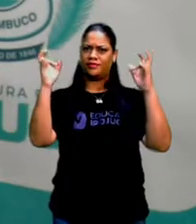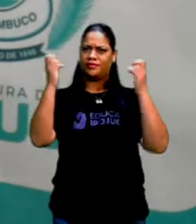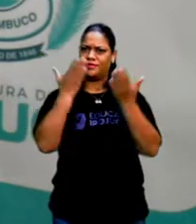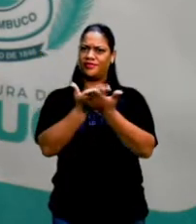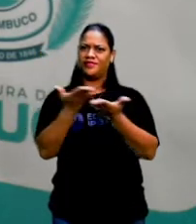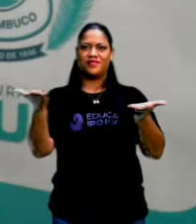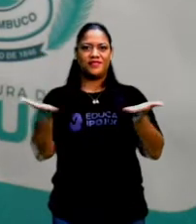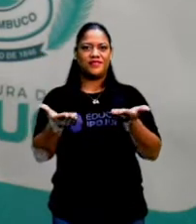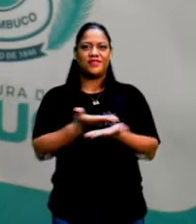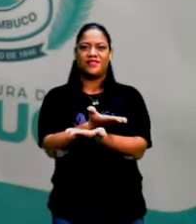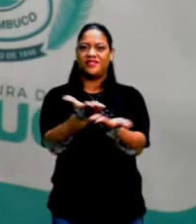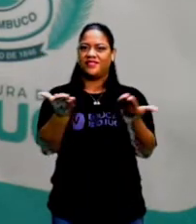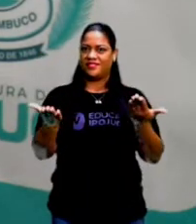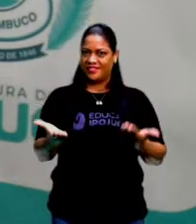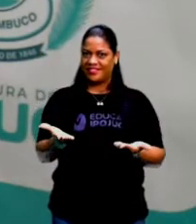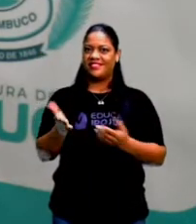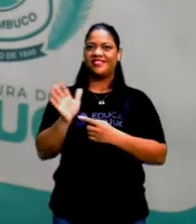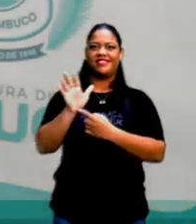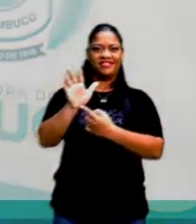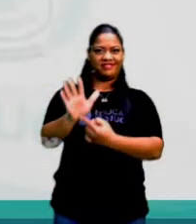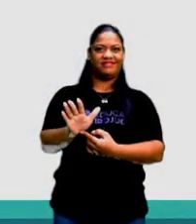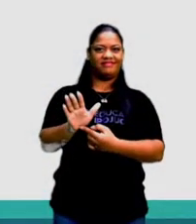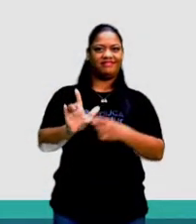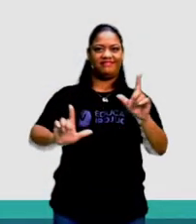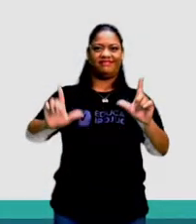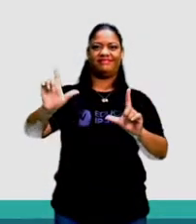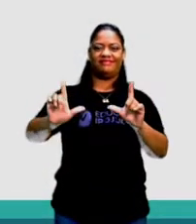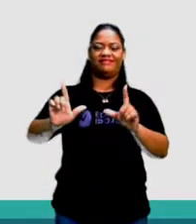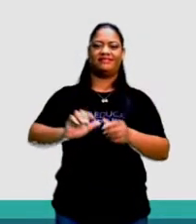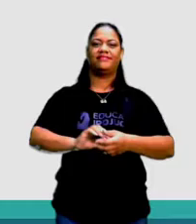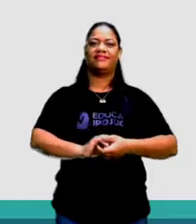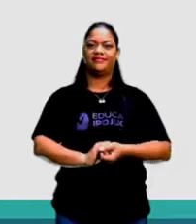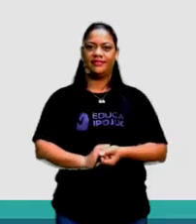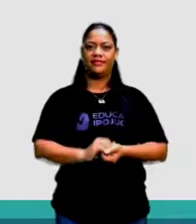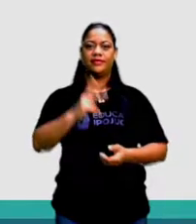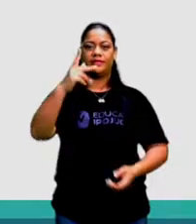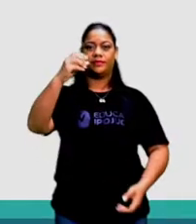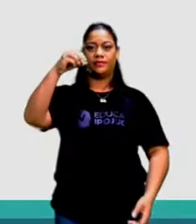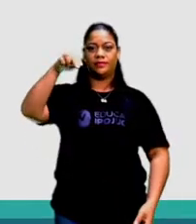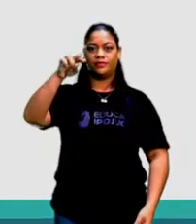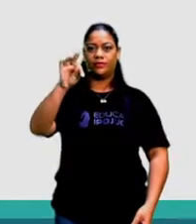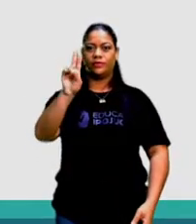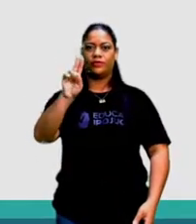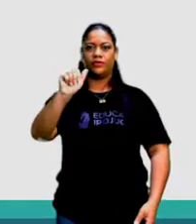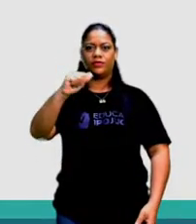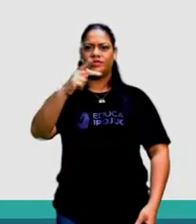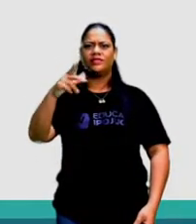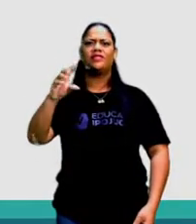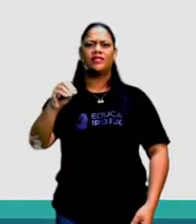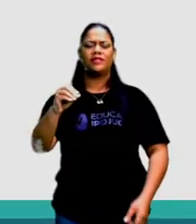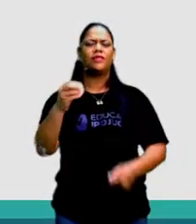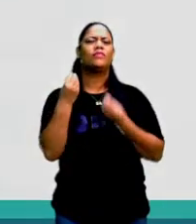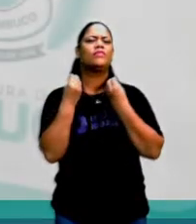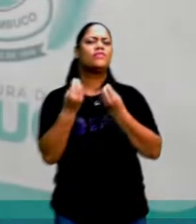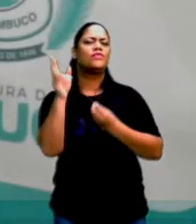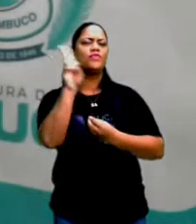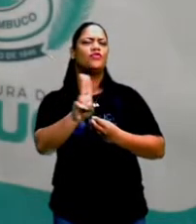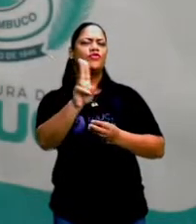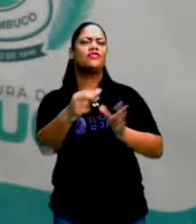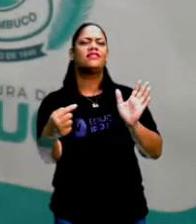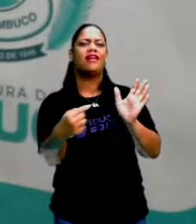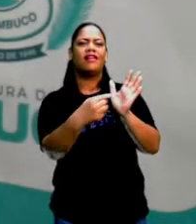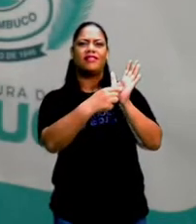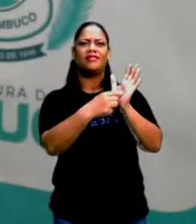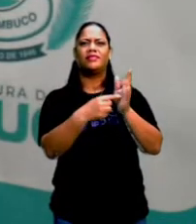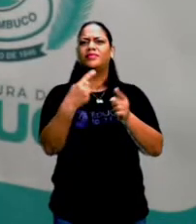nossa aula de hoje, como vocês podem acompanhar aqui na telinha, é pontuação. Para que te quero? Né? Pontuação, para que